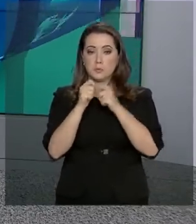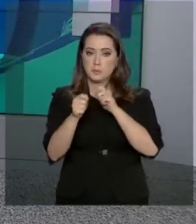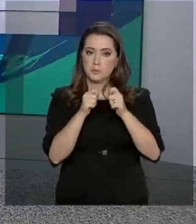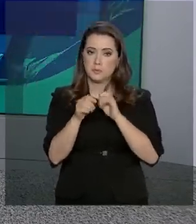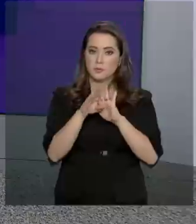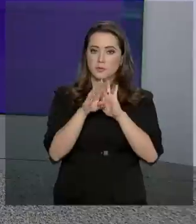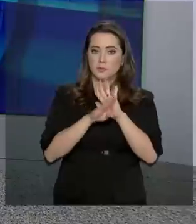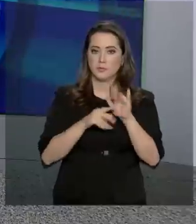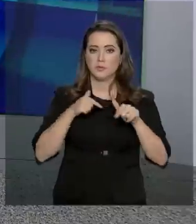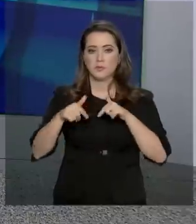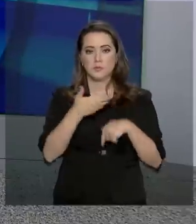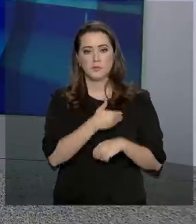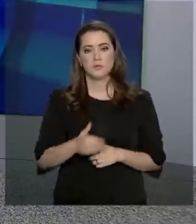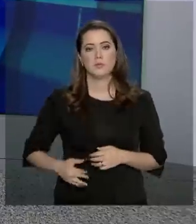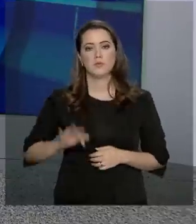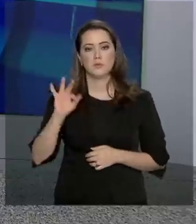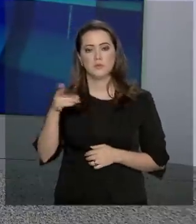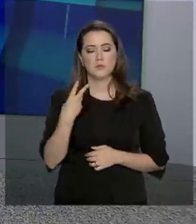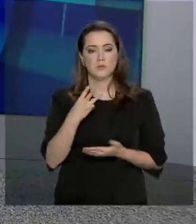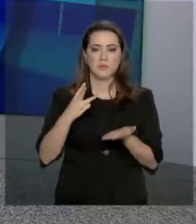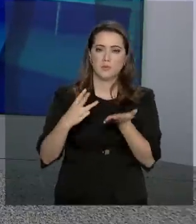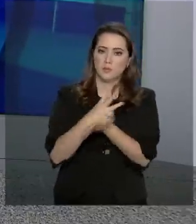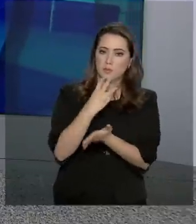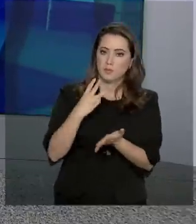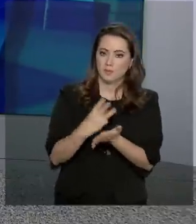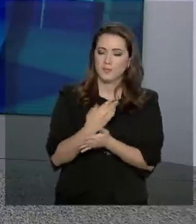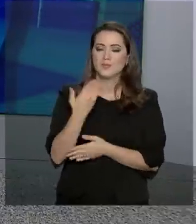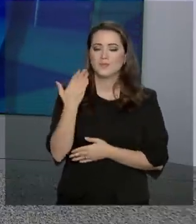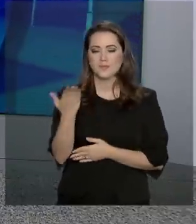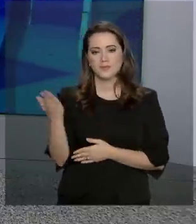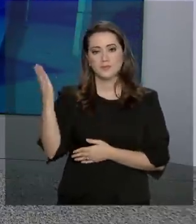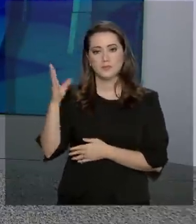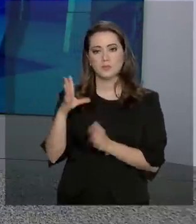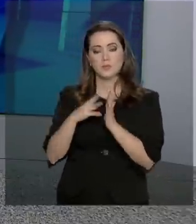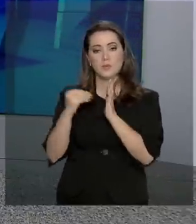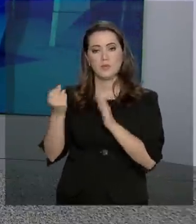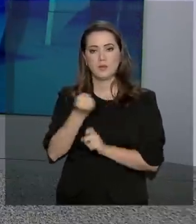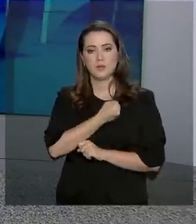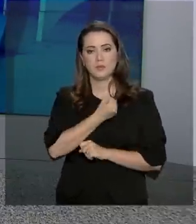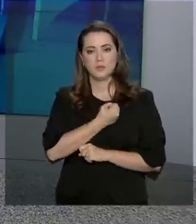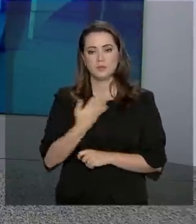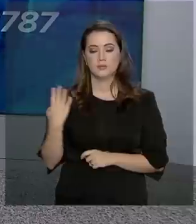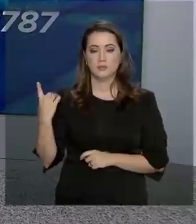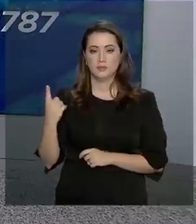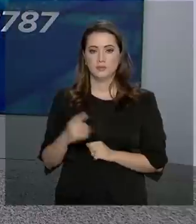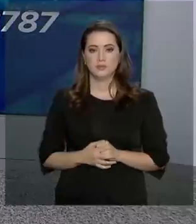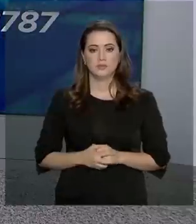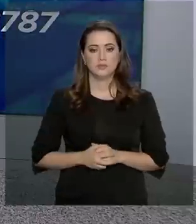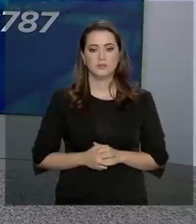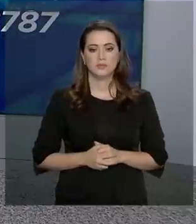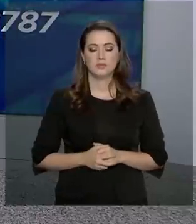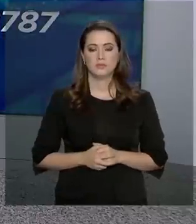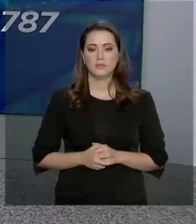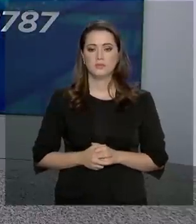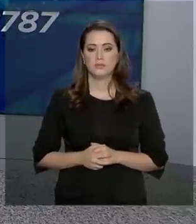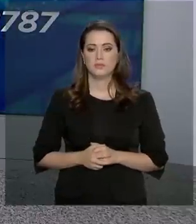dúvidas sobre programas e ações do governo federal para o nosso WhatsApp. Então, anote aí. É